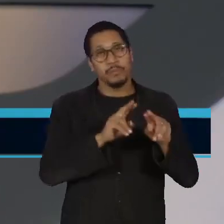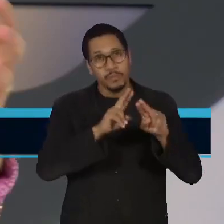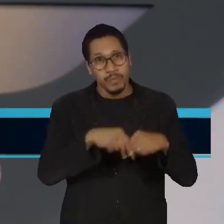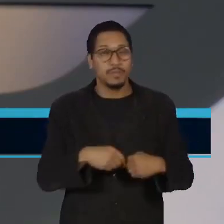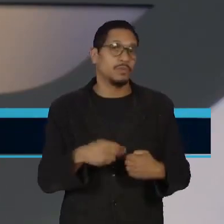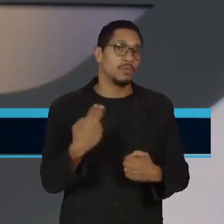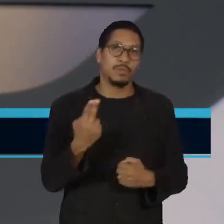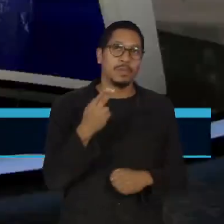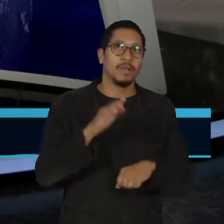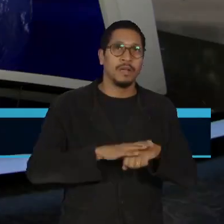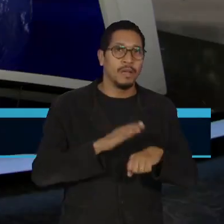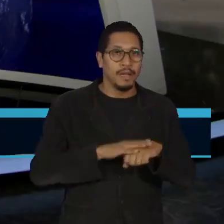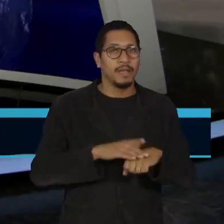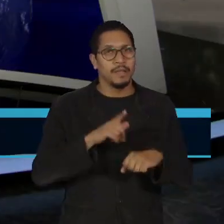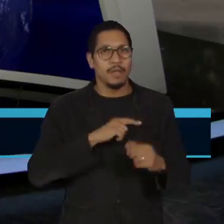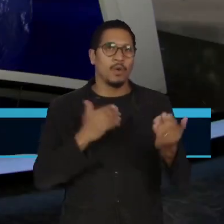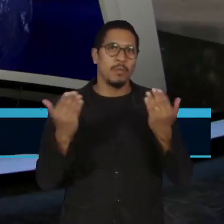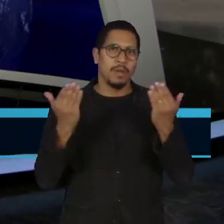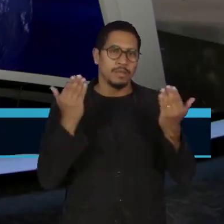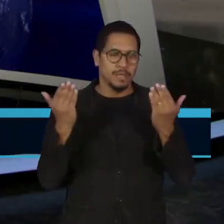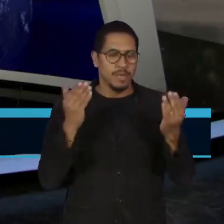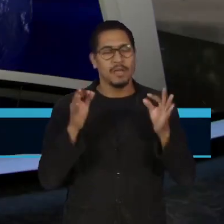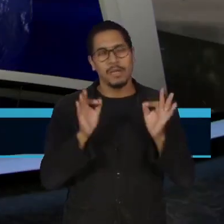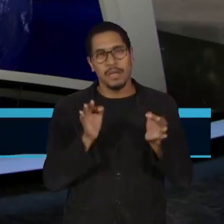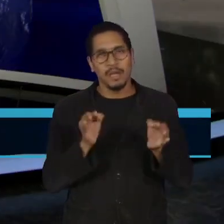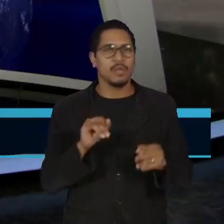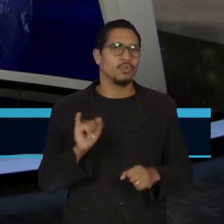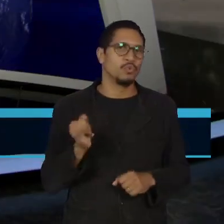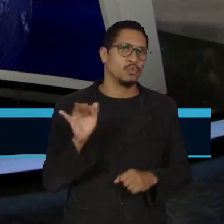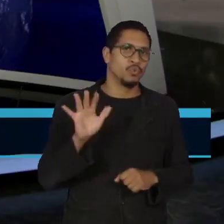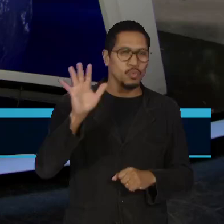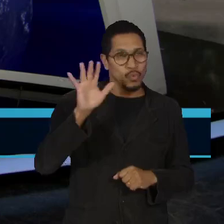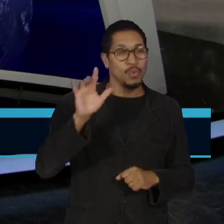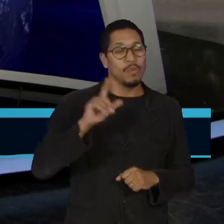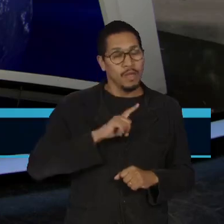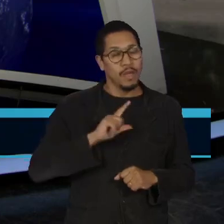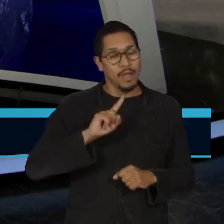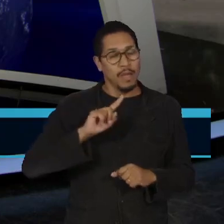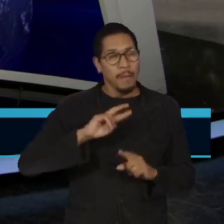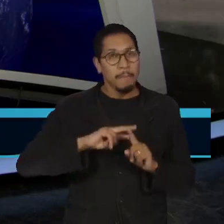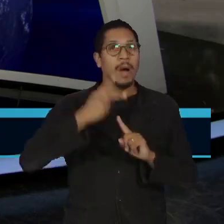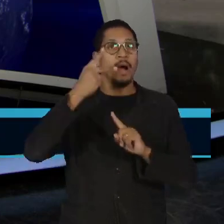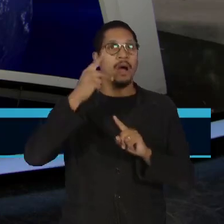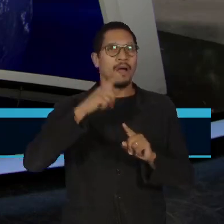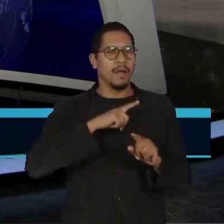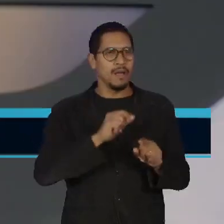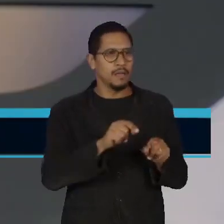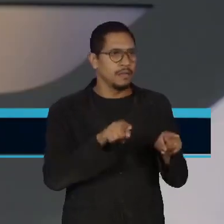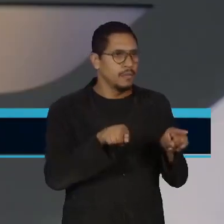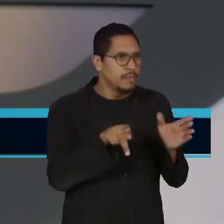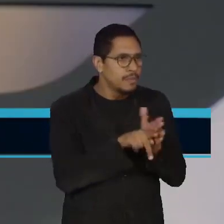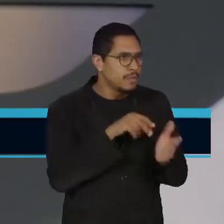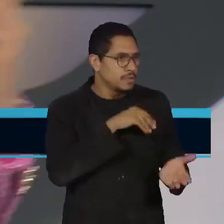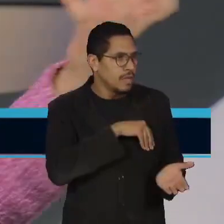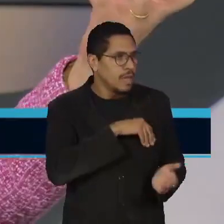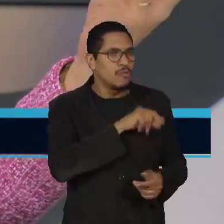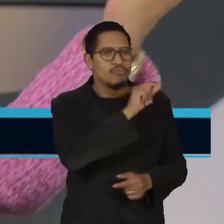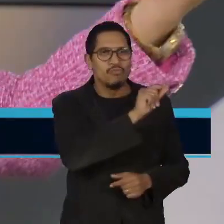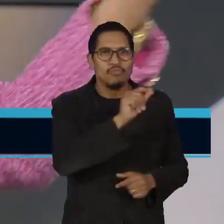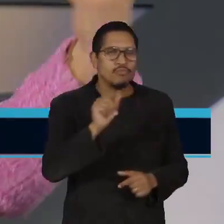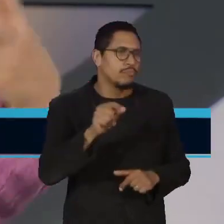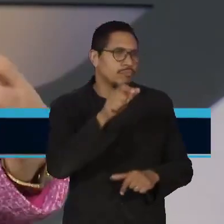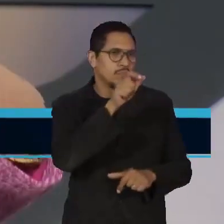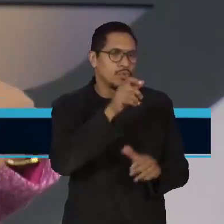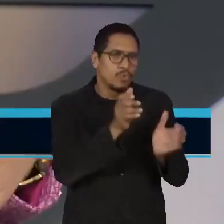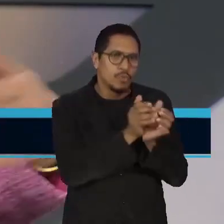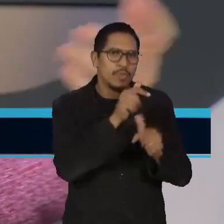consegue fazer uma comparação mais próxima desse juro tão elevado com o nível tão estagnado da massa salarial dos trabalhadores. E, do outro lado,